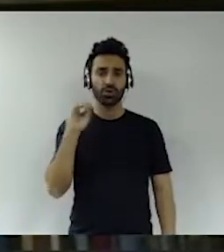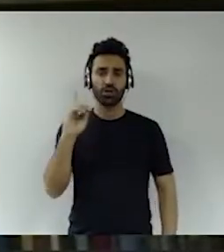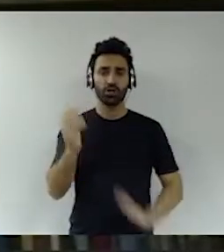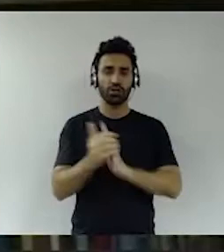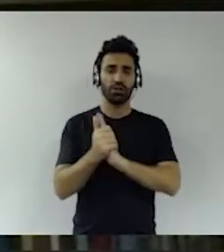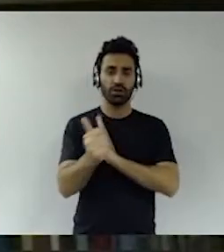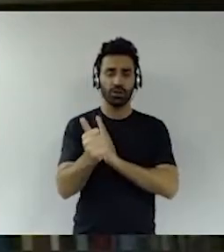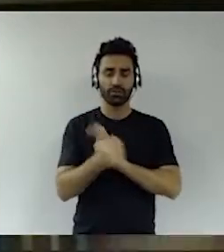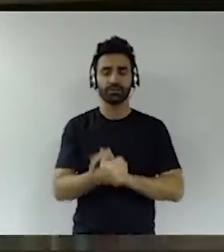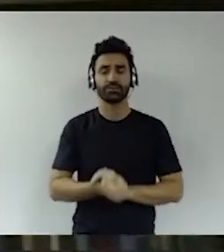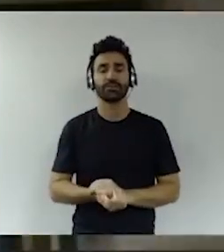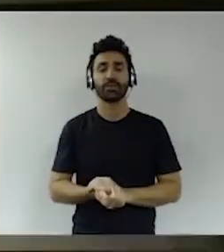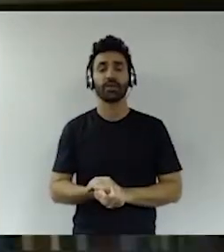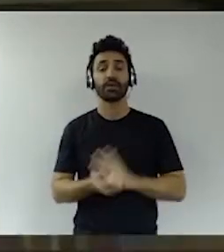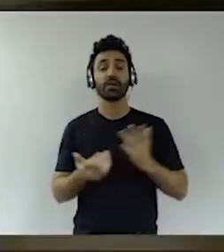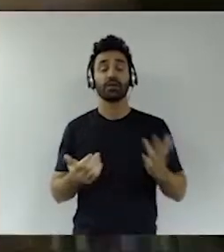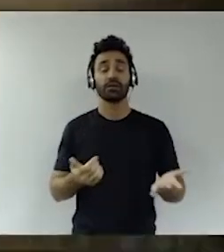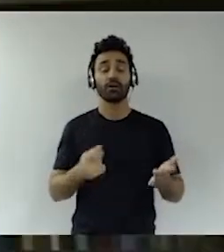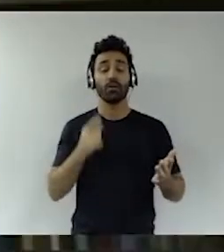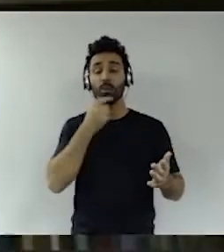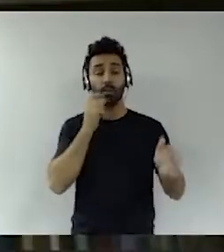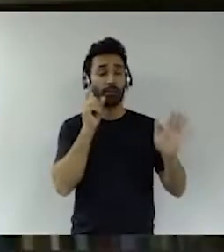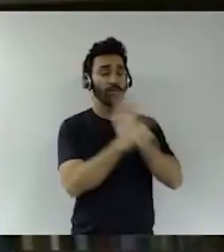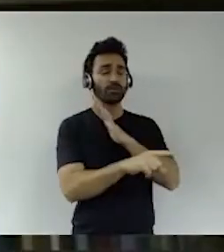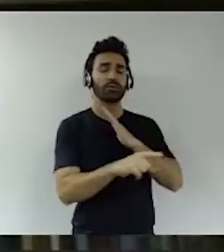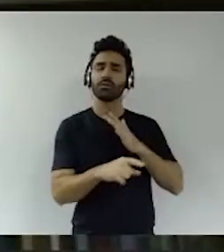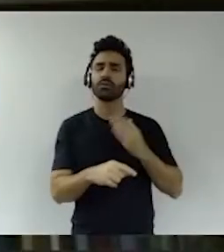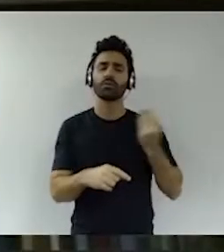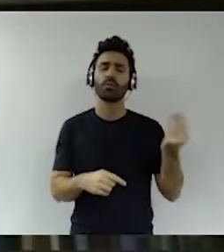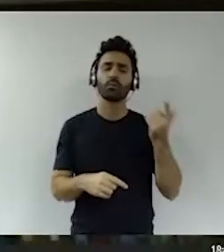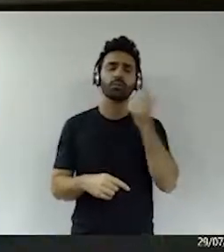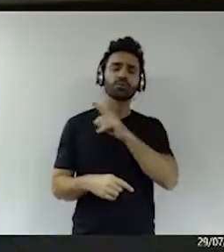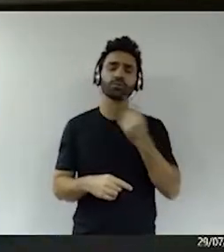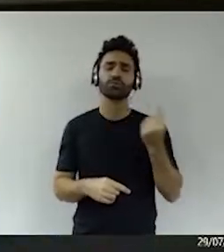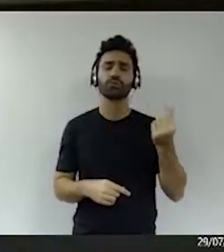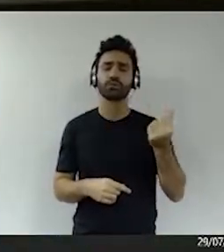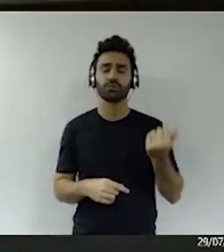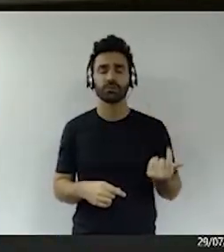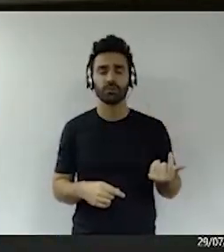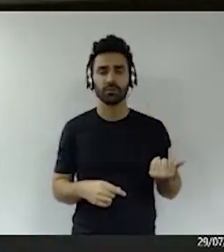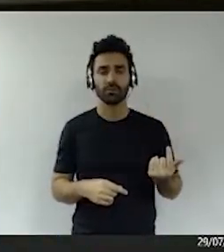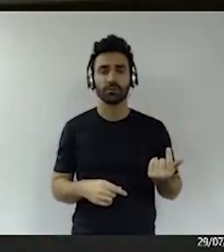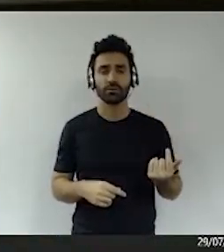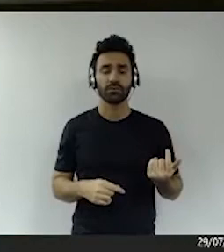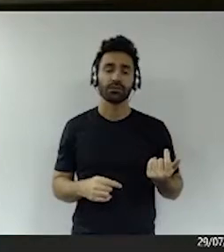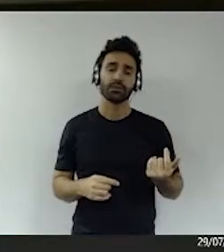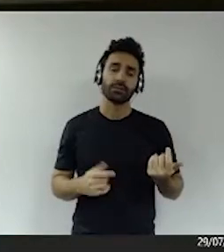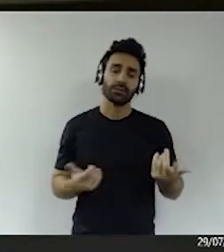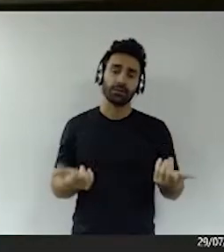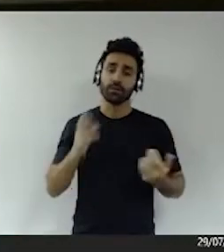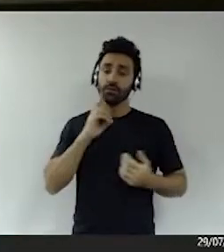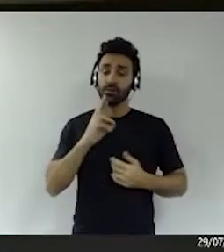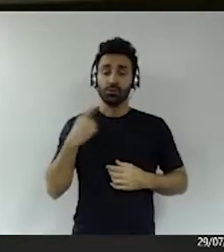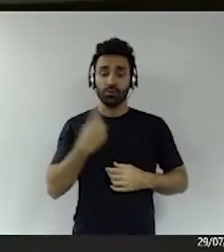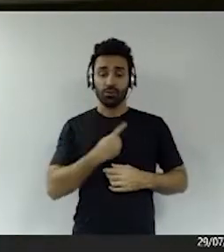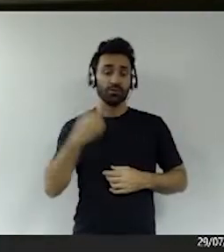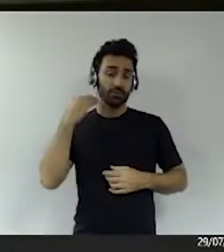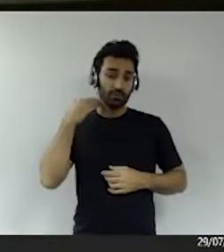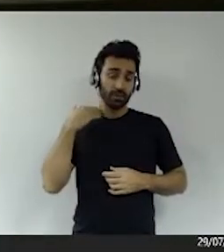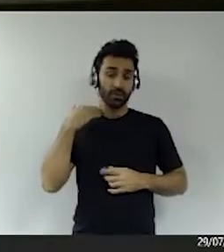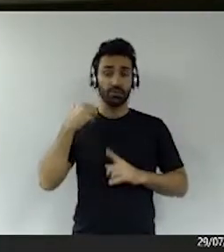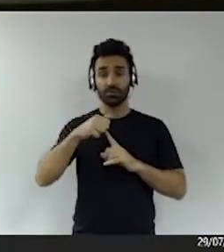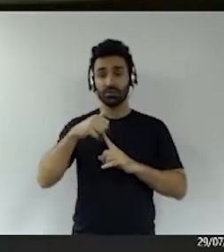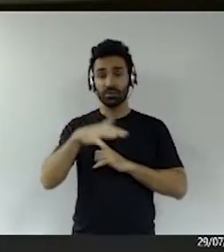lá. E aí o entrevistador falou: mas então de onde é que vem esse dinheiro, presidente? Ele diz: olha, nós, Banco Central, apertamos